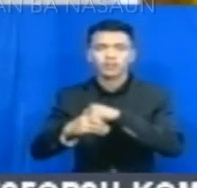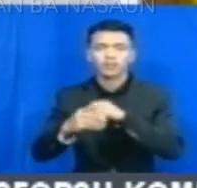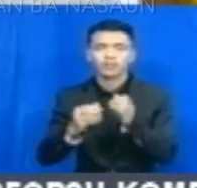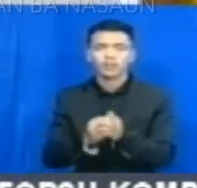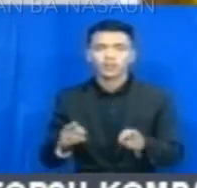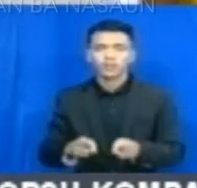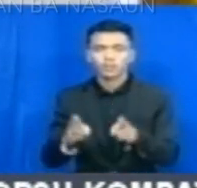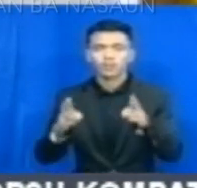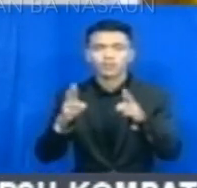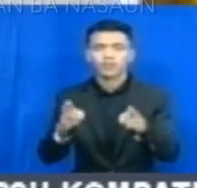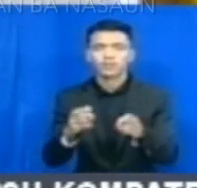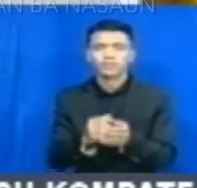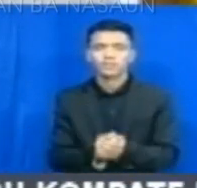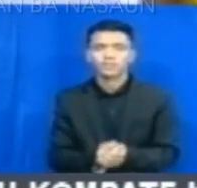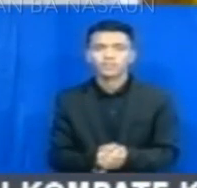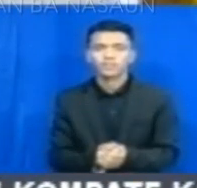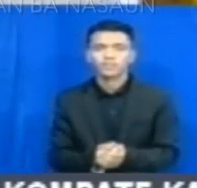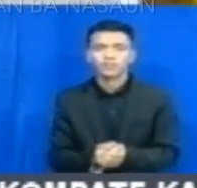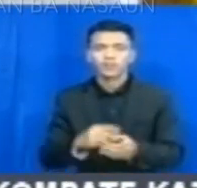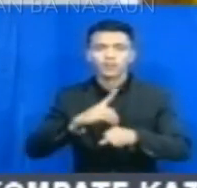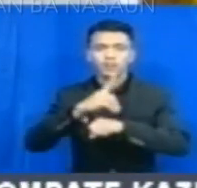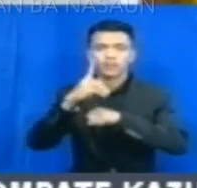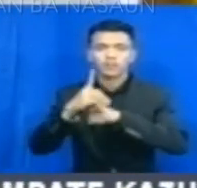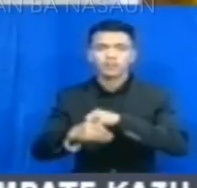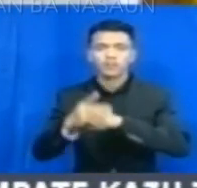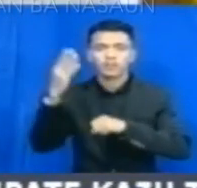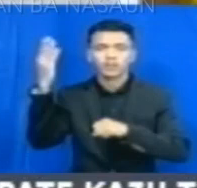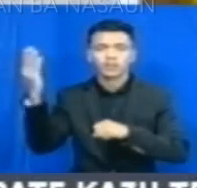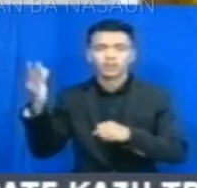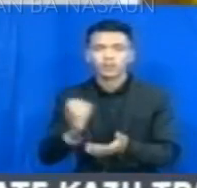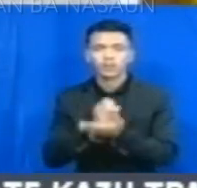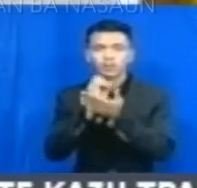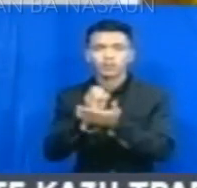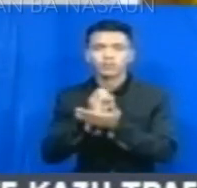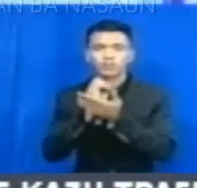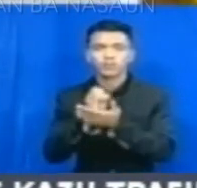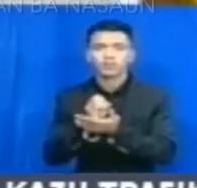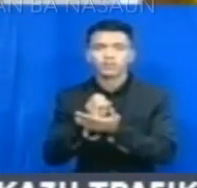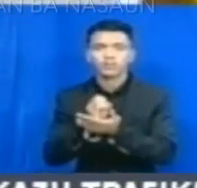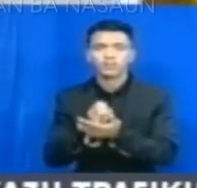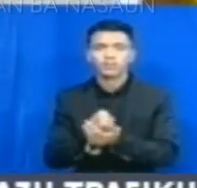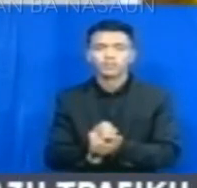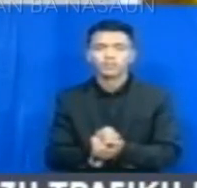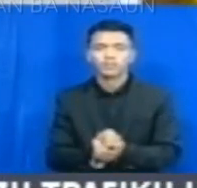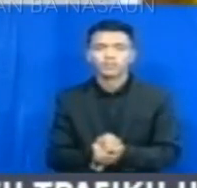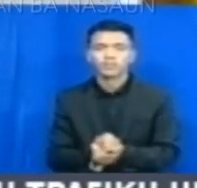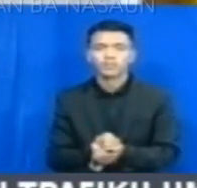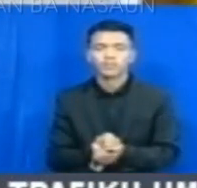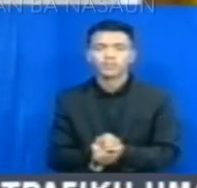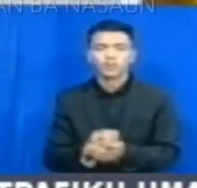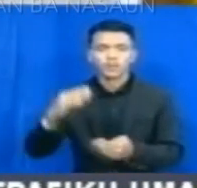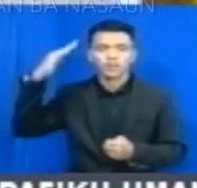mota botum e acidente de ne e a oikusi na van. República da